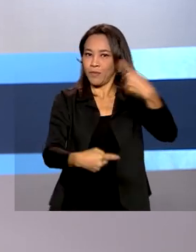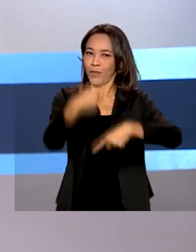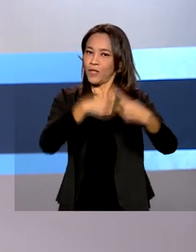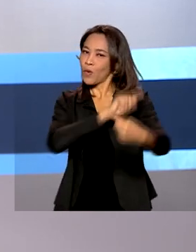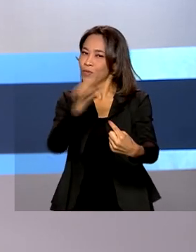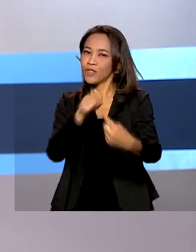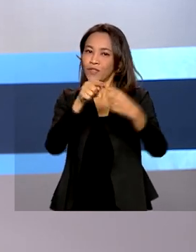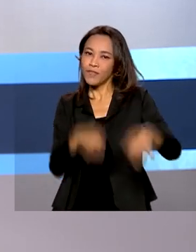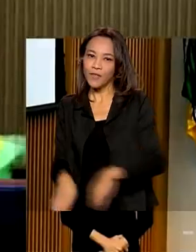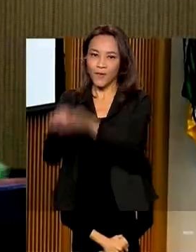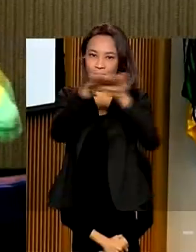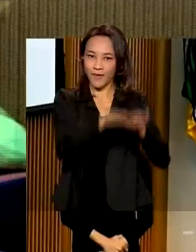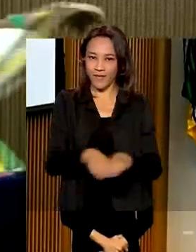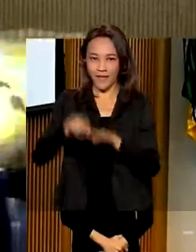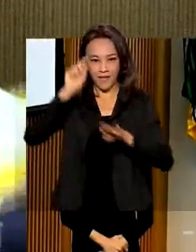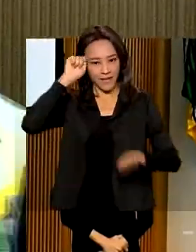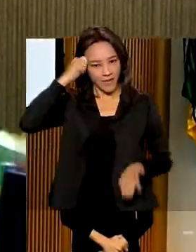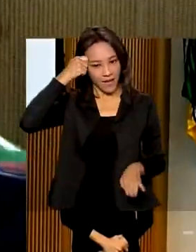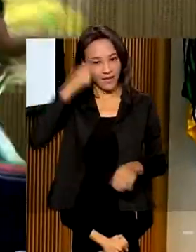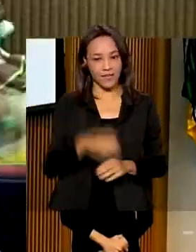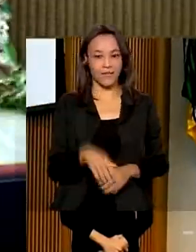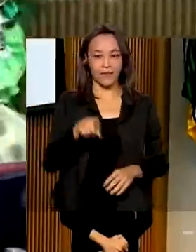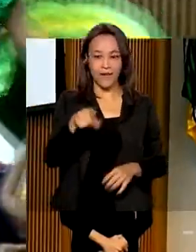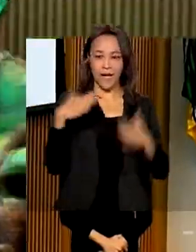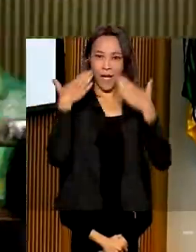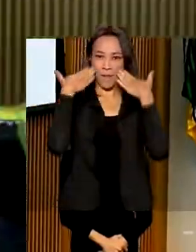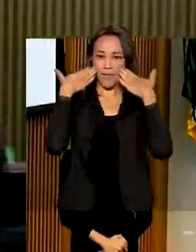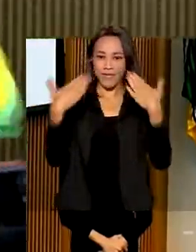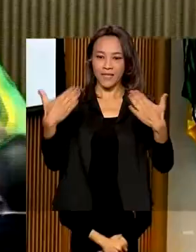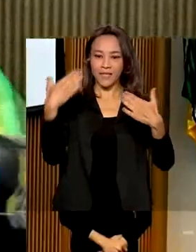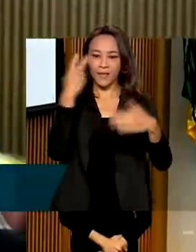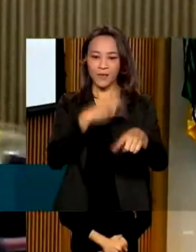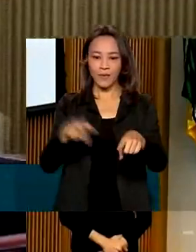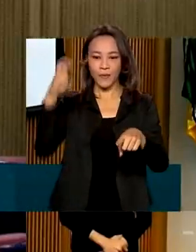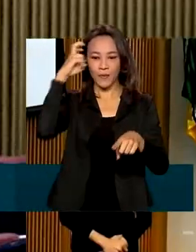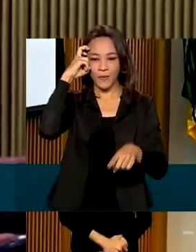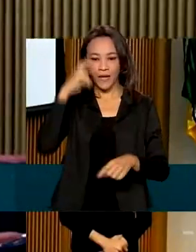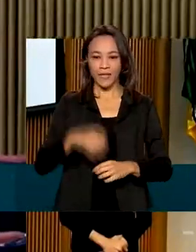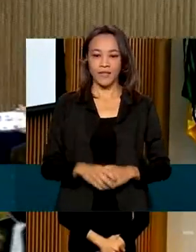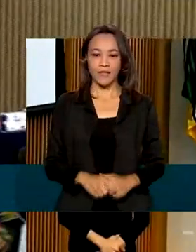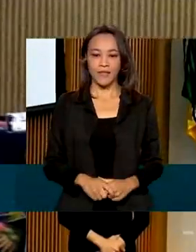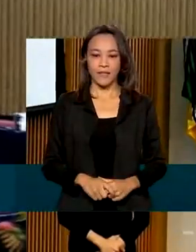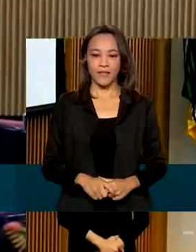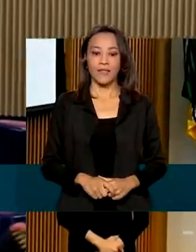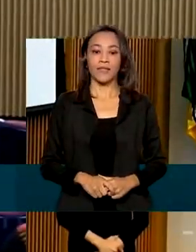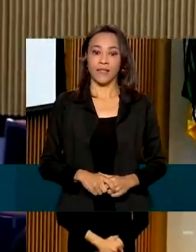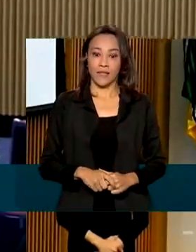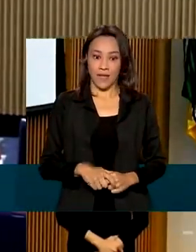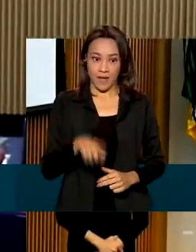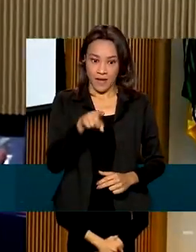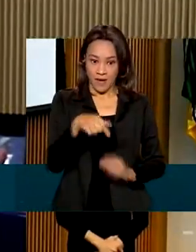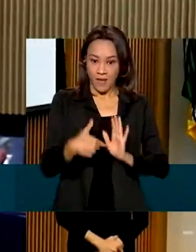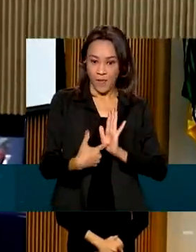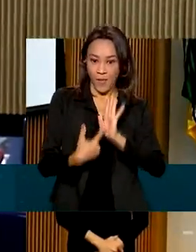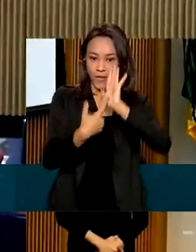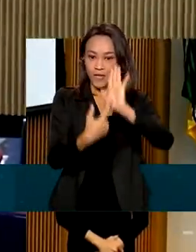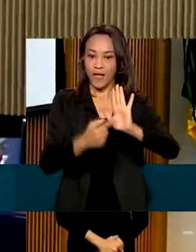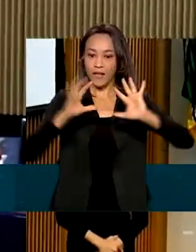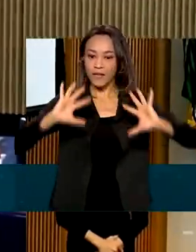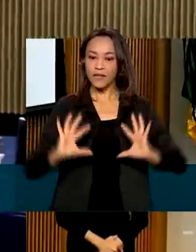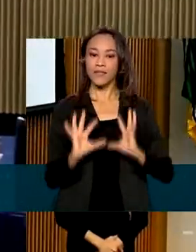da Igualdade racial e apresentações culturais e depoimentos de mulheres marcaram as celebrações